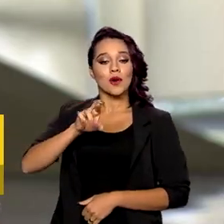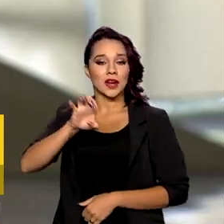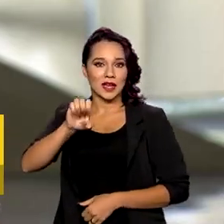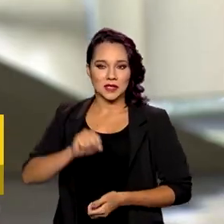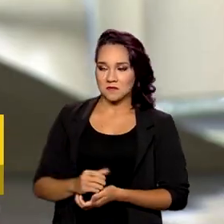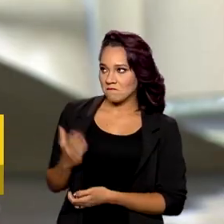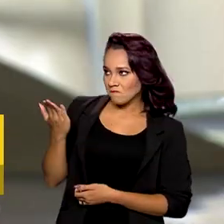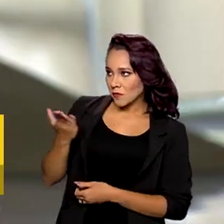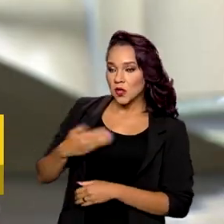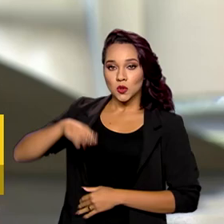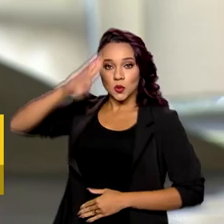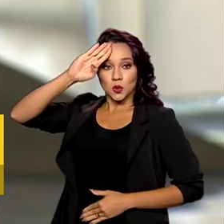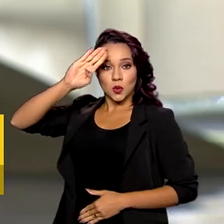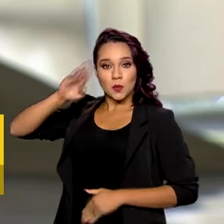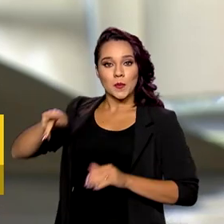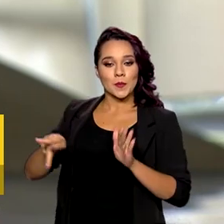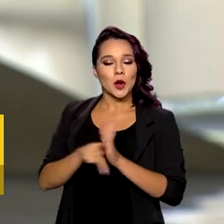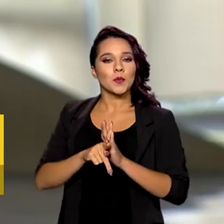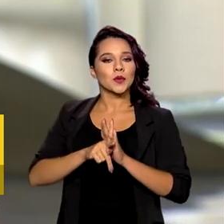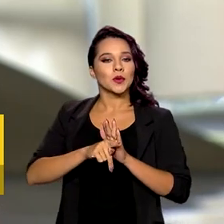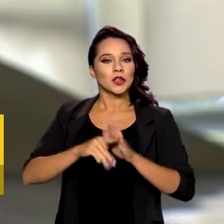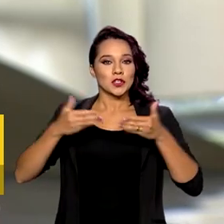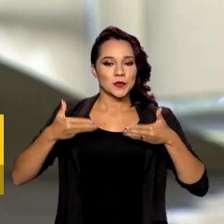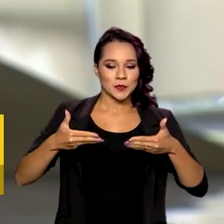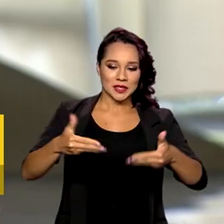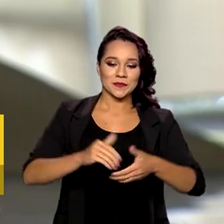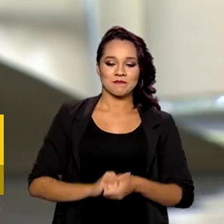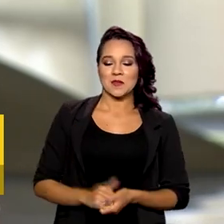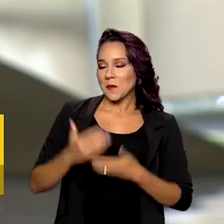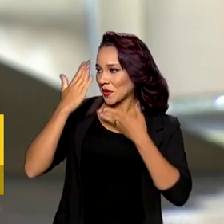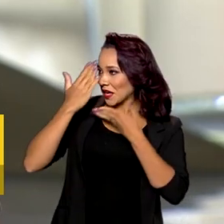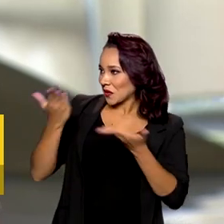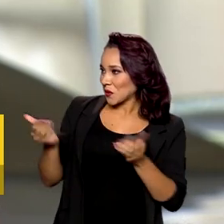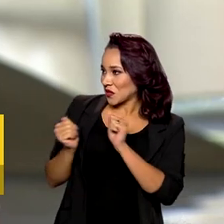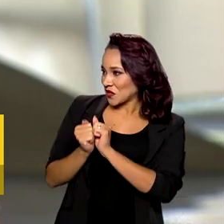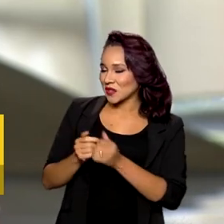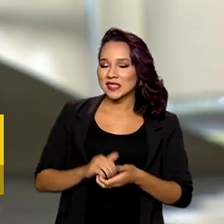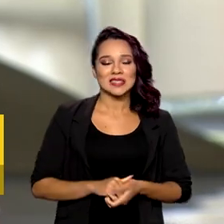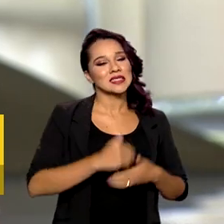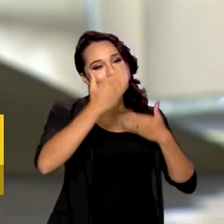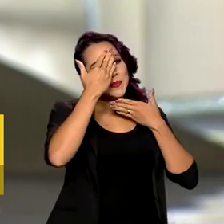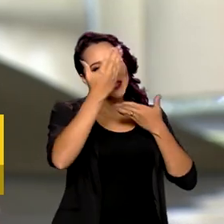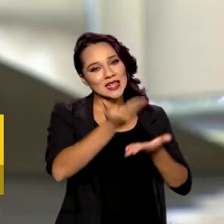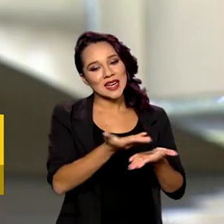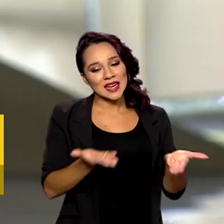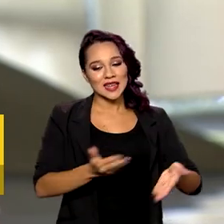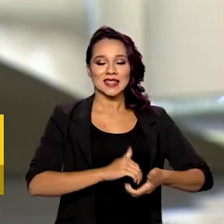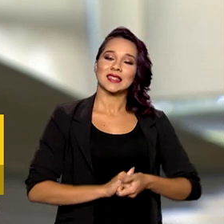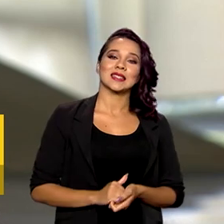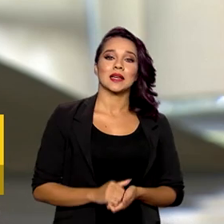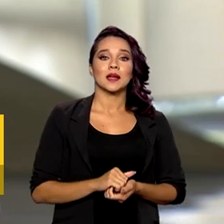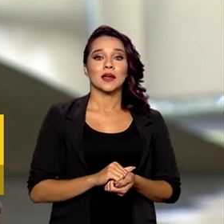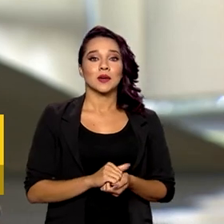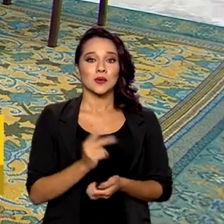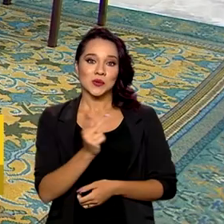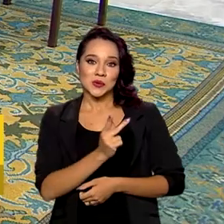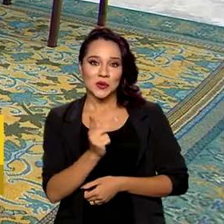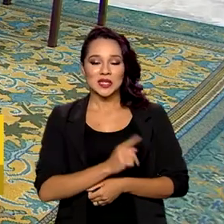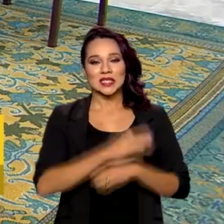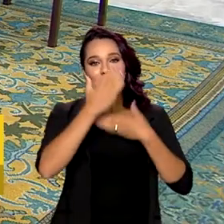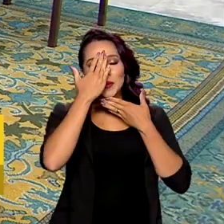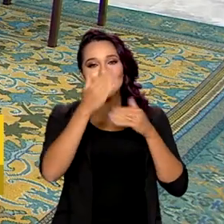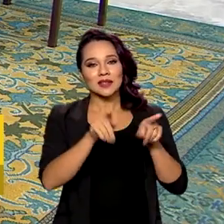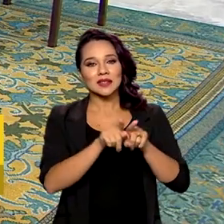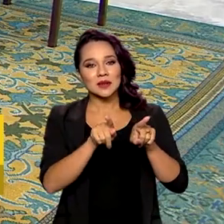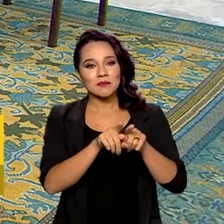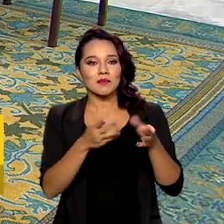ele do Comando Militar do Planalto. Muito obrigada pela sua presença hoje aqui conosco. Muito obrigado, Renata. Muito obrigado, Paulo. Obrigado aqui